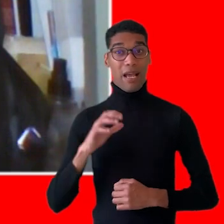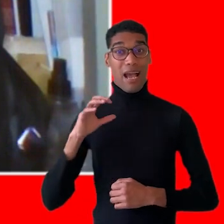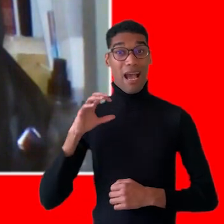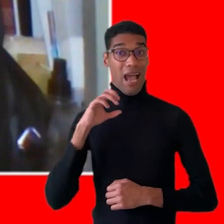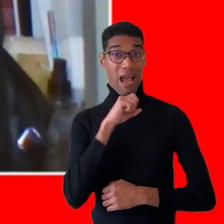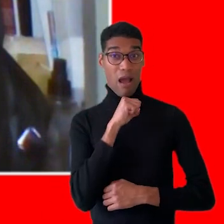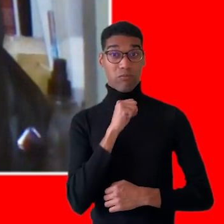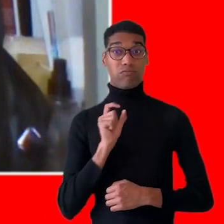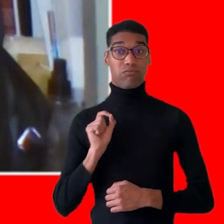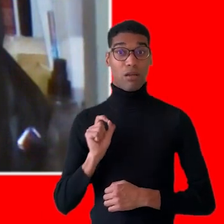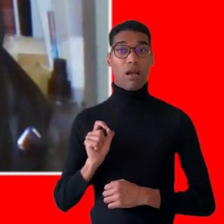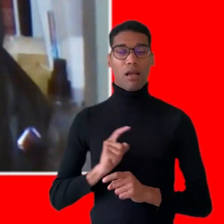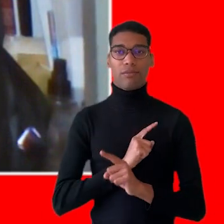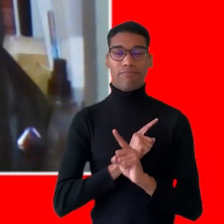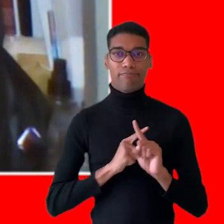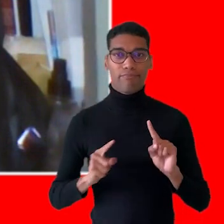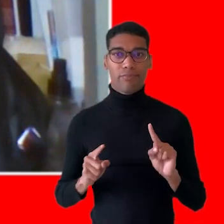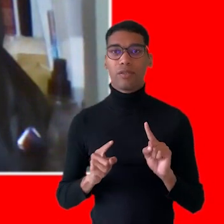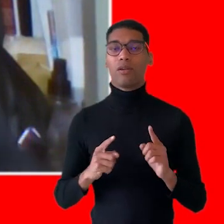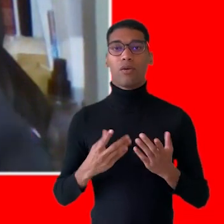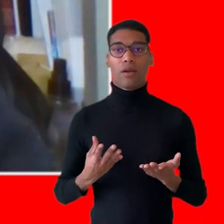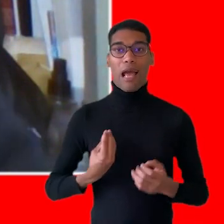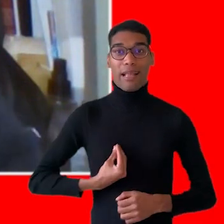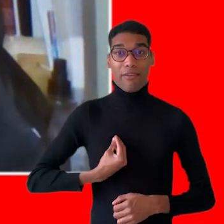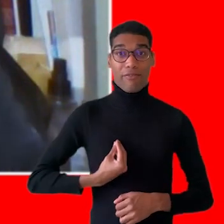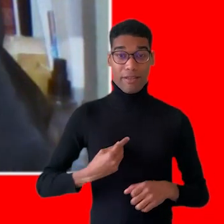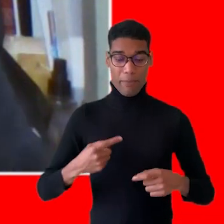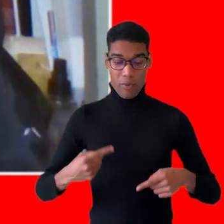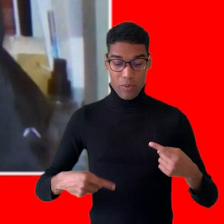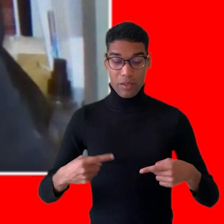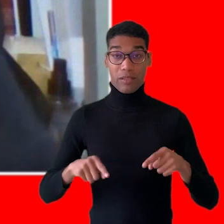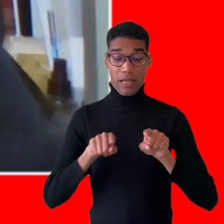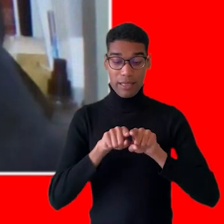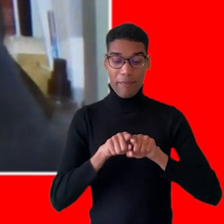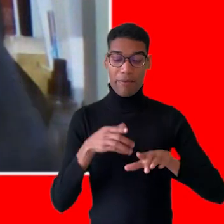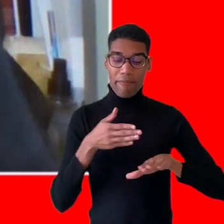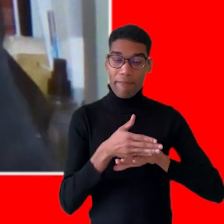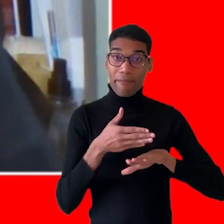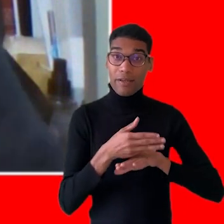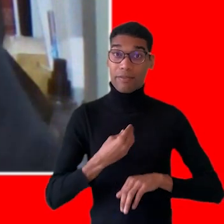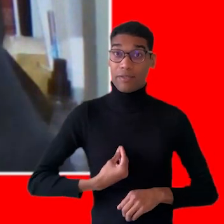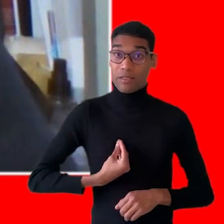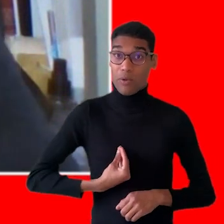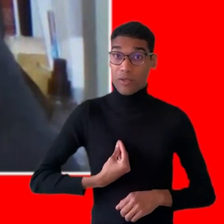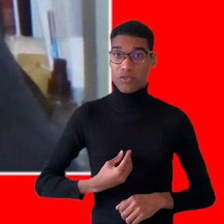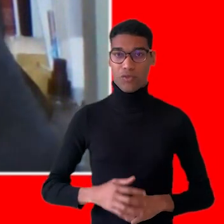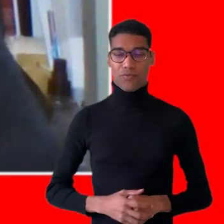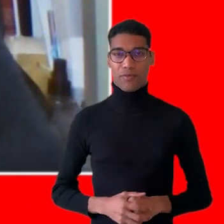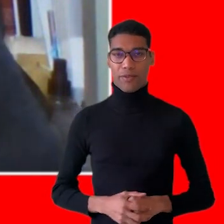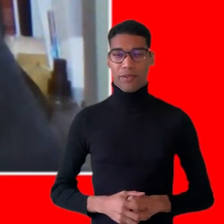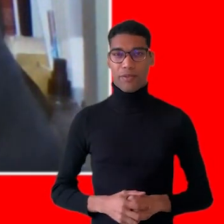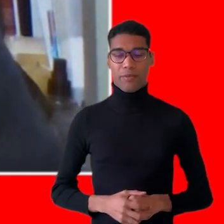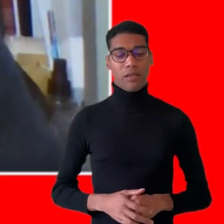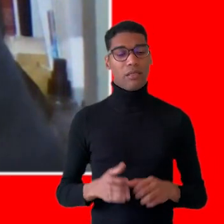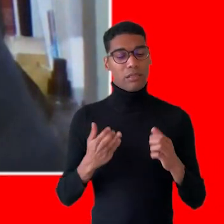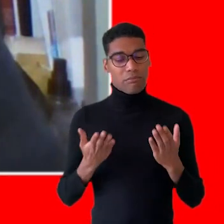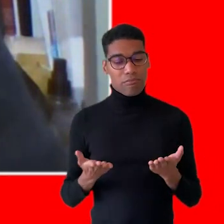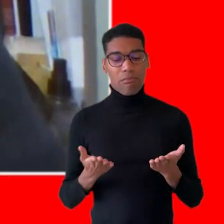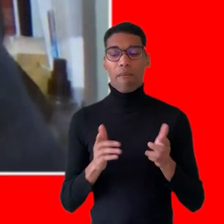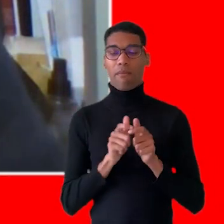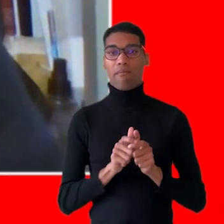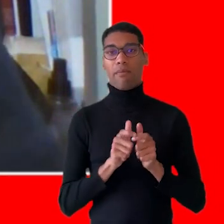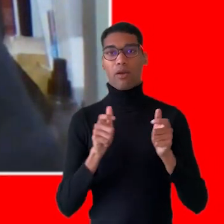Automaticamente, esse impedimento tirou da vida política ou da participação ativa a